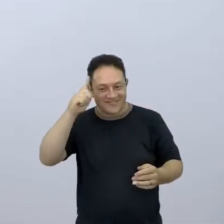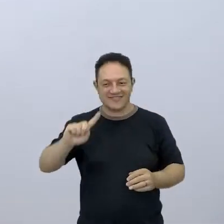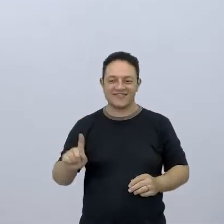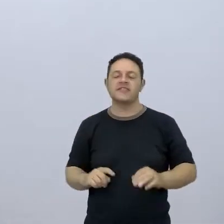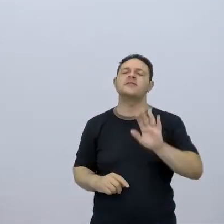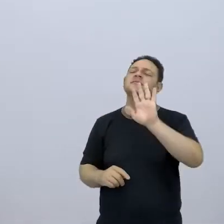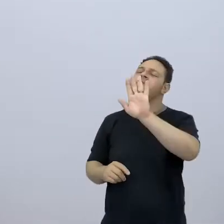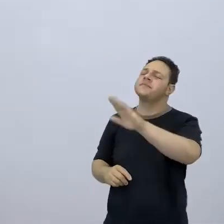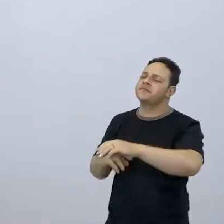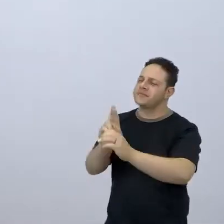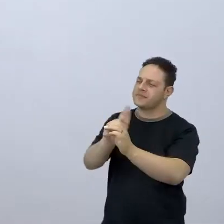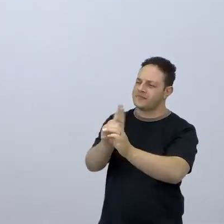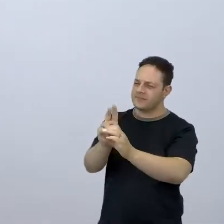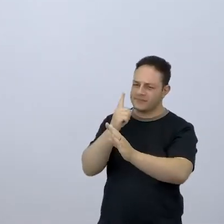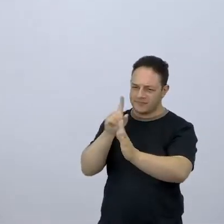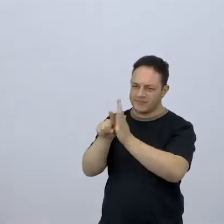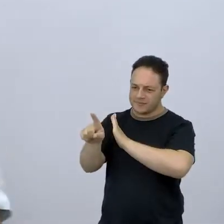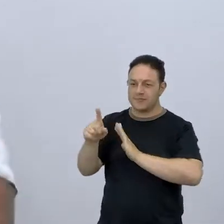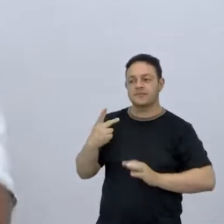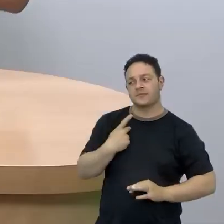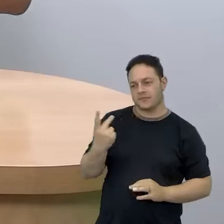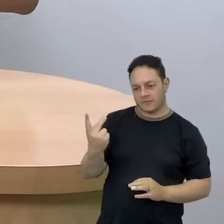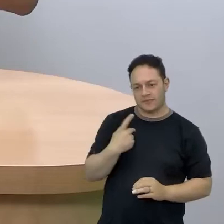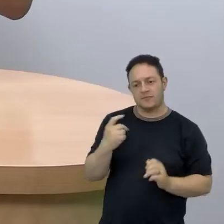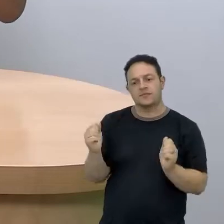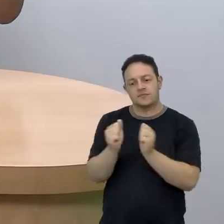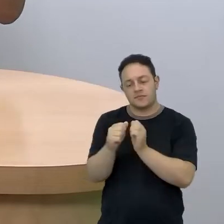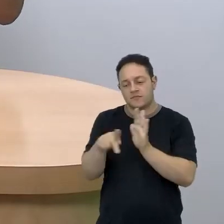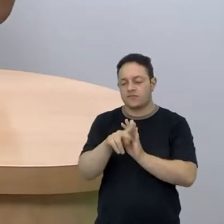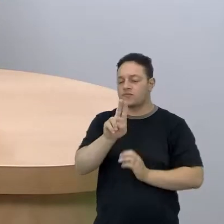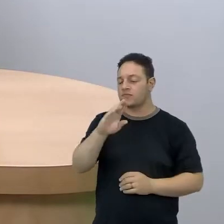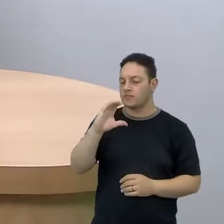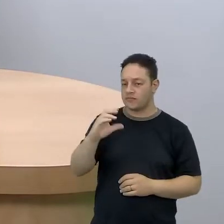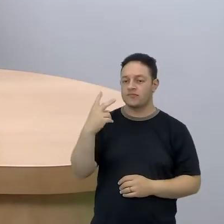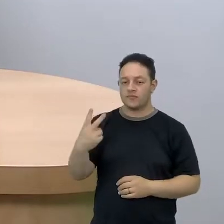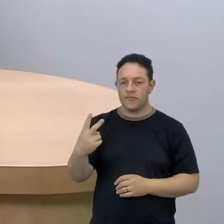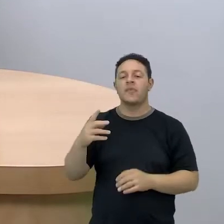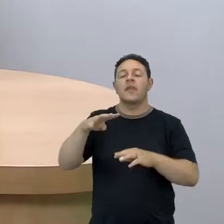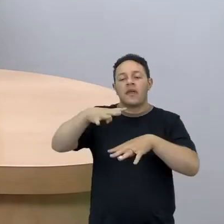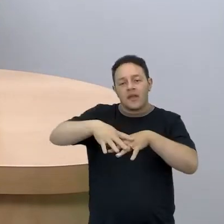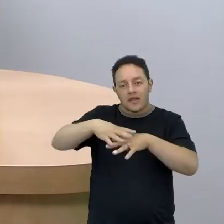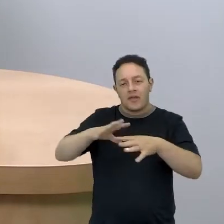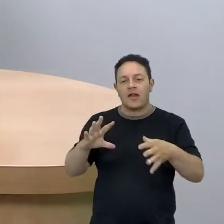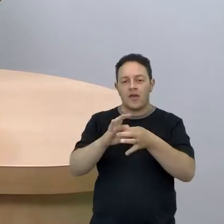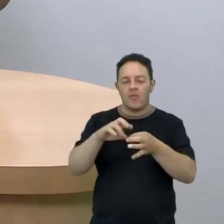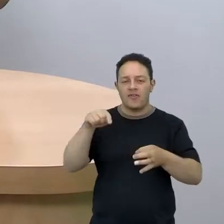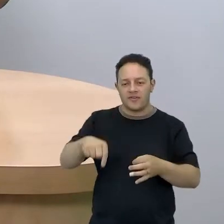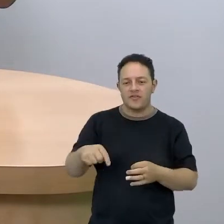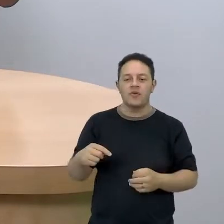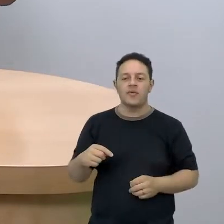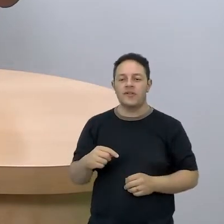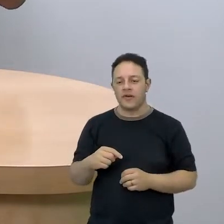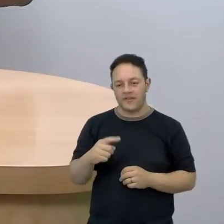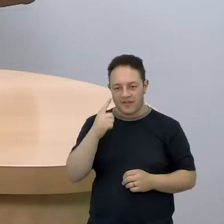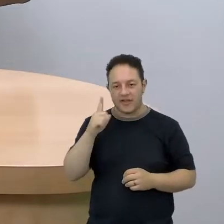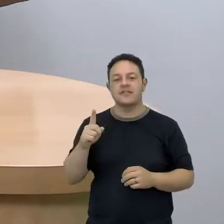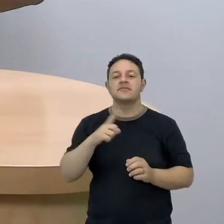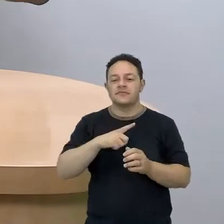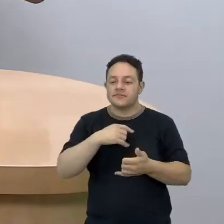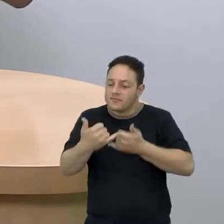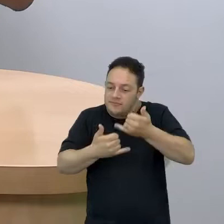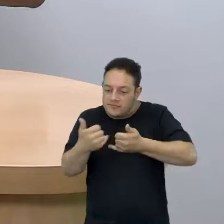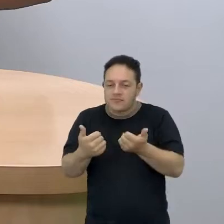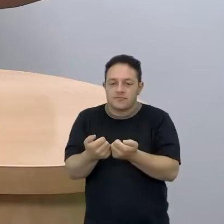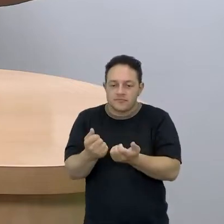ver. Roberta, olha só, nós dois fazemos parte da unidade curricular 2 do Matemática Conectada. Sim. Que é os jogos da